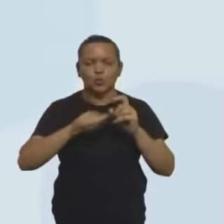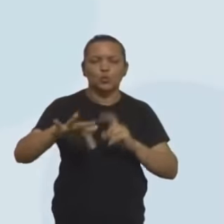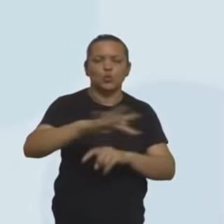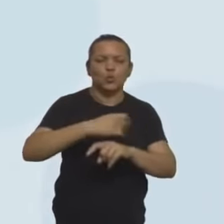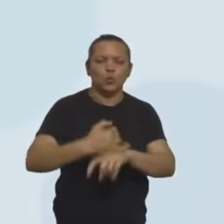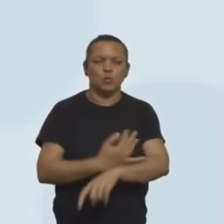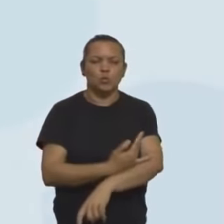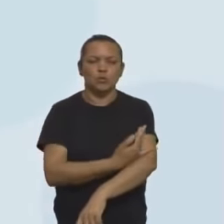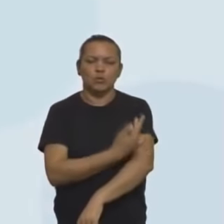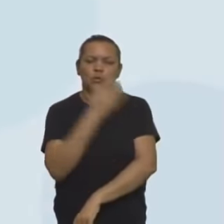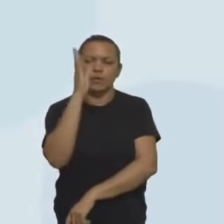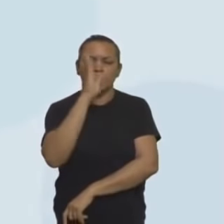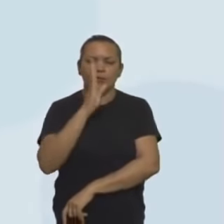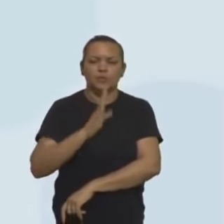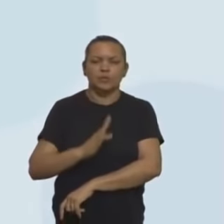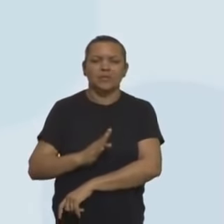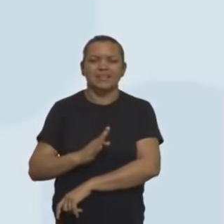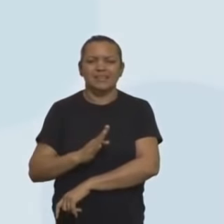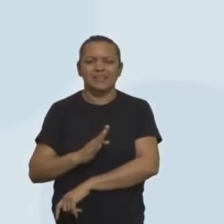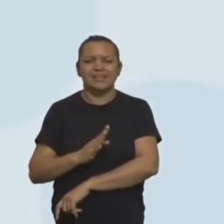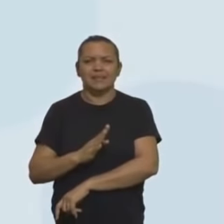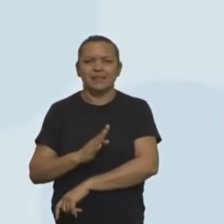Brasil levam